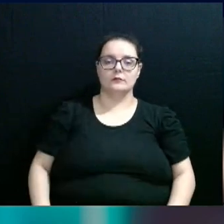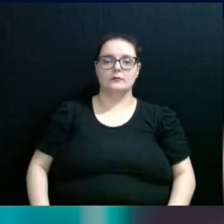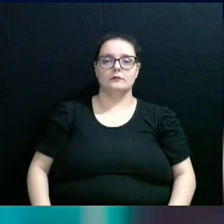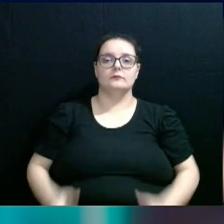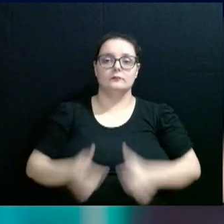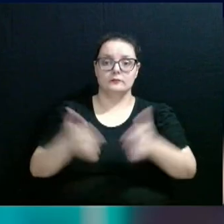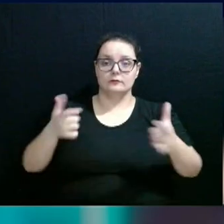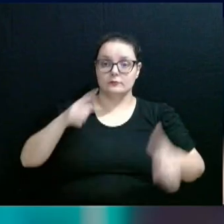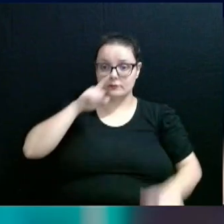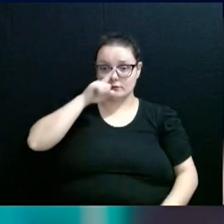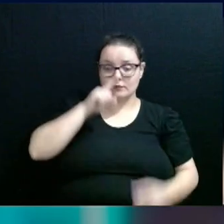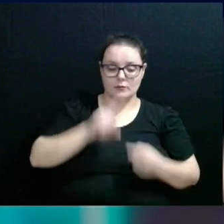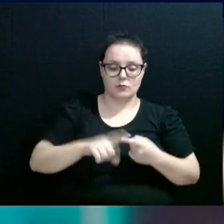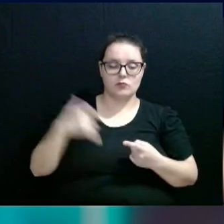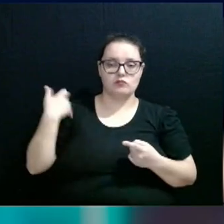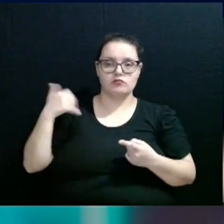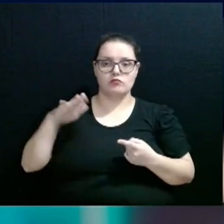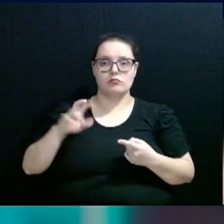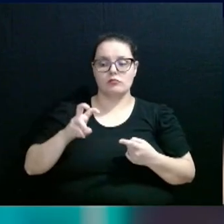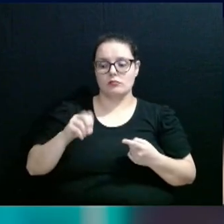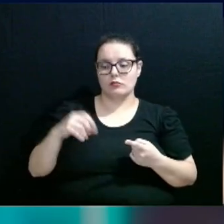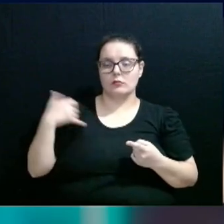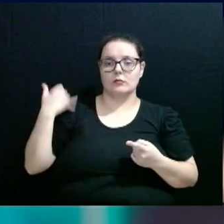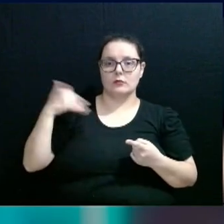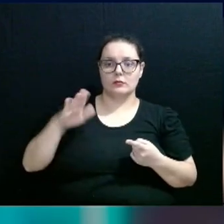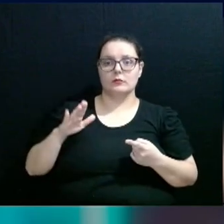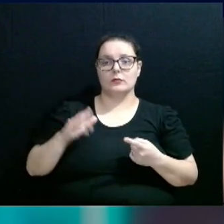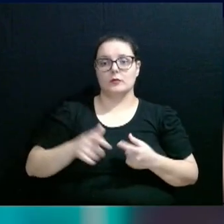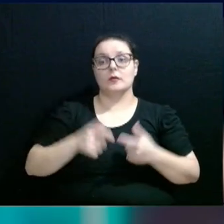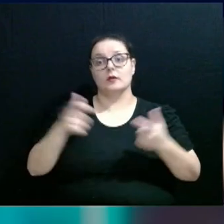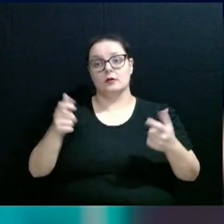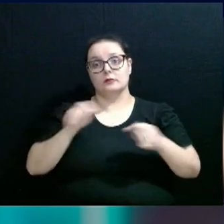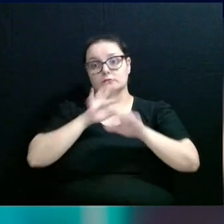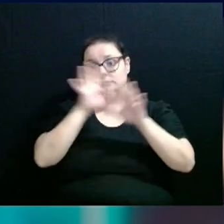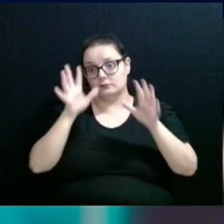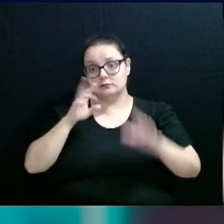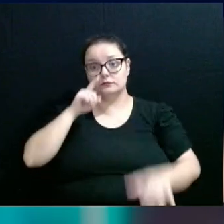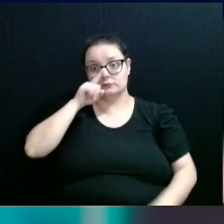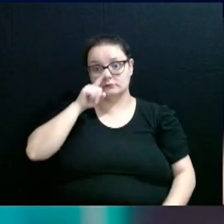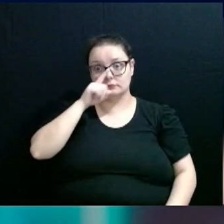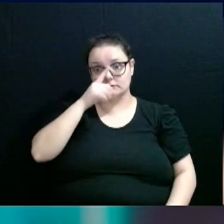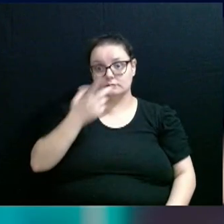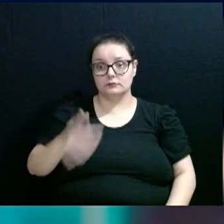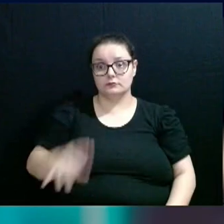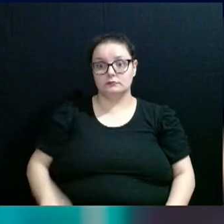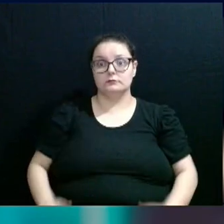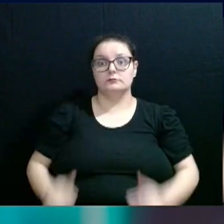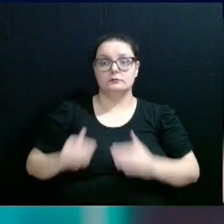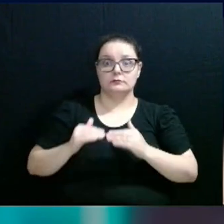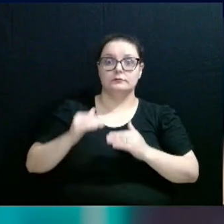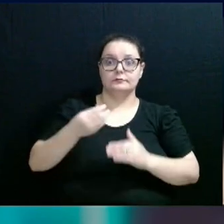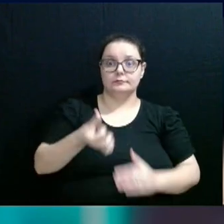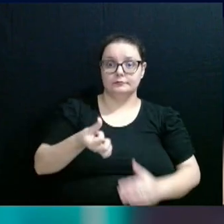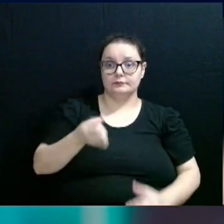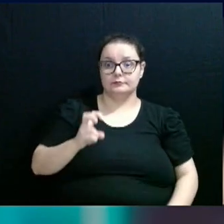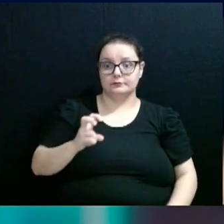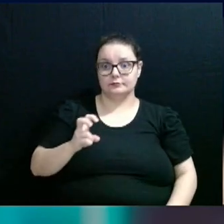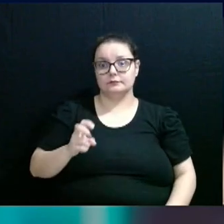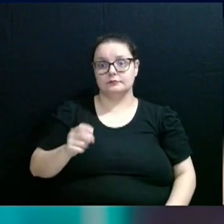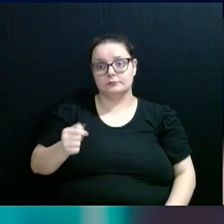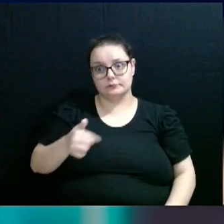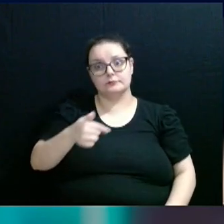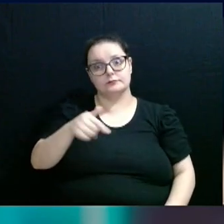idade. Acima dos 50 anos, a gente aumenta de forma muito mais clara esse risco, mas acima de 65 anos, aqui quase 70% dos